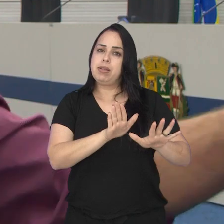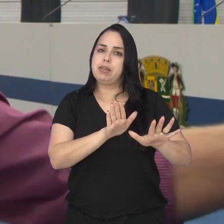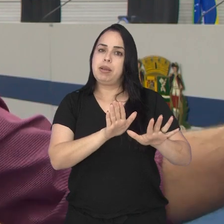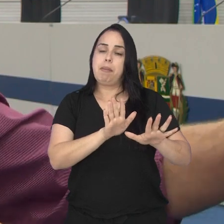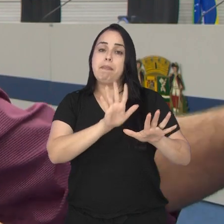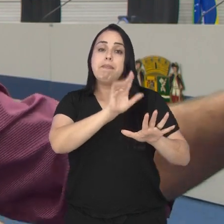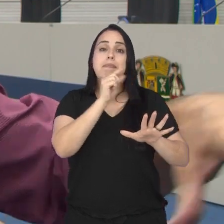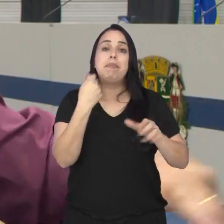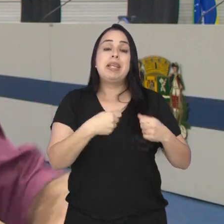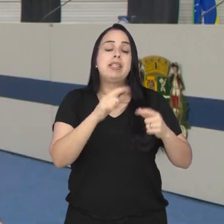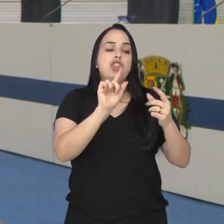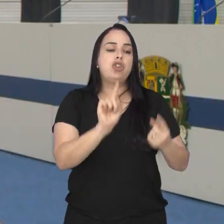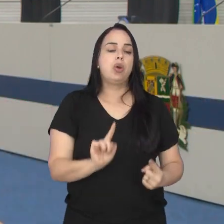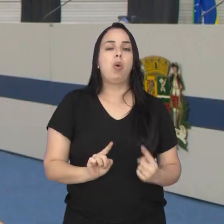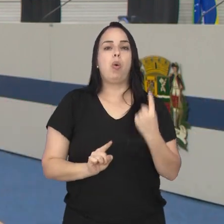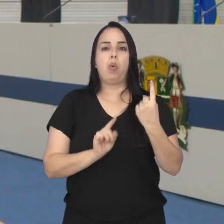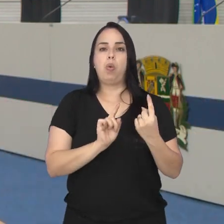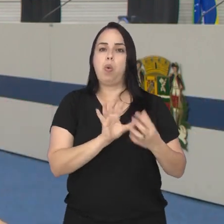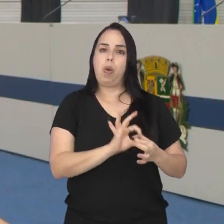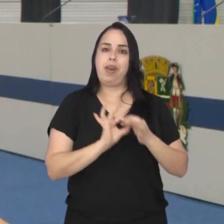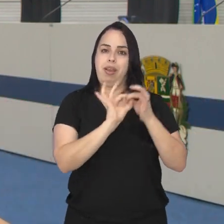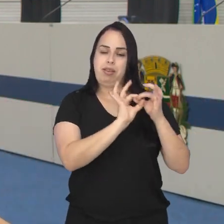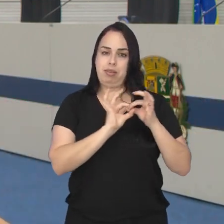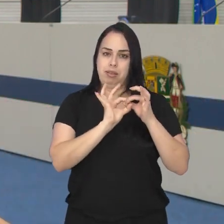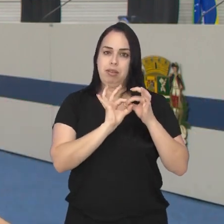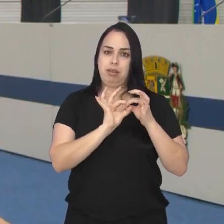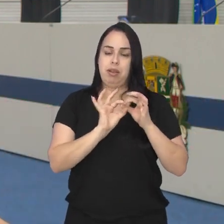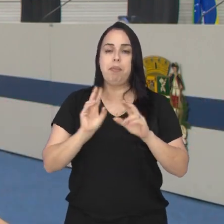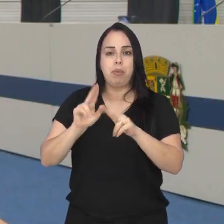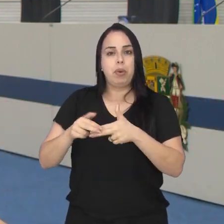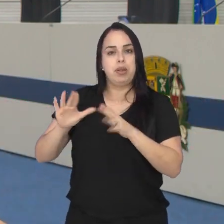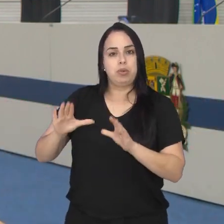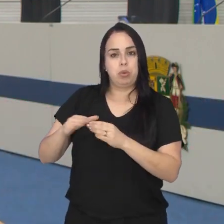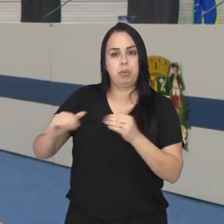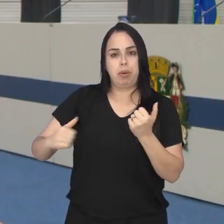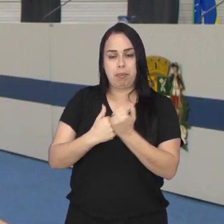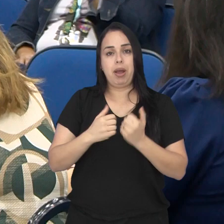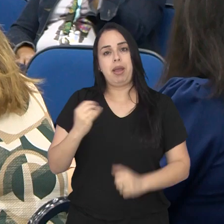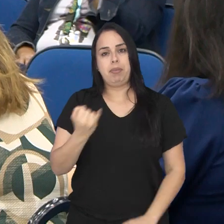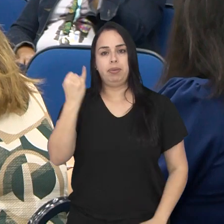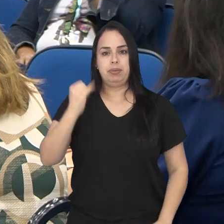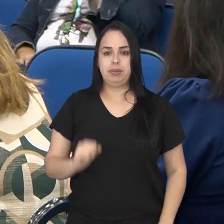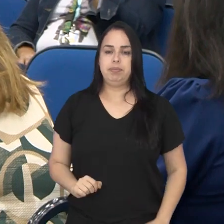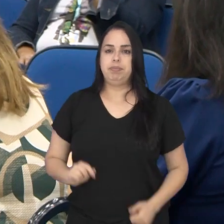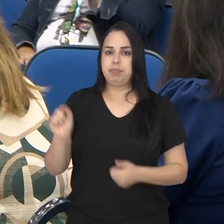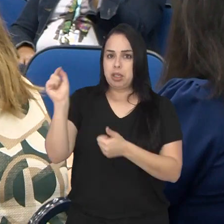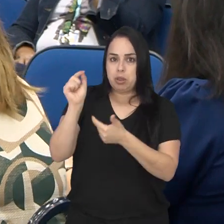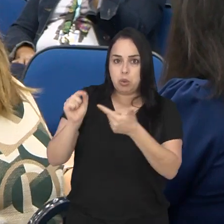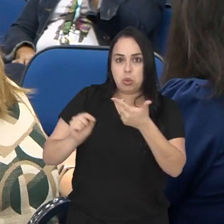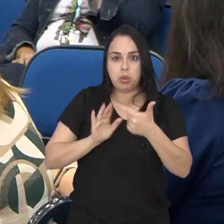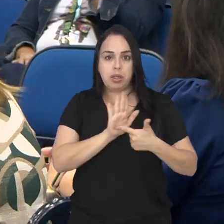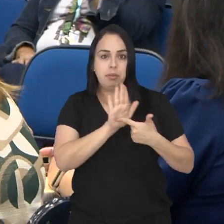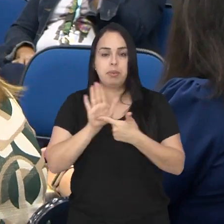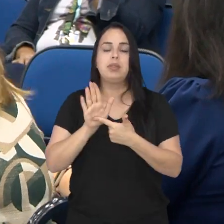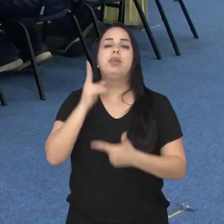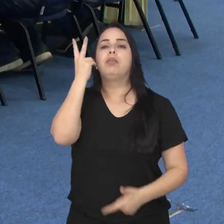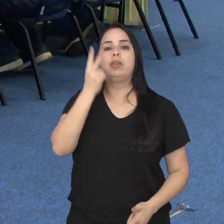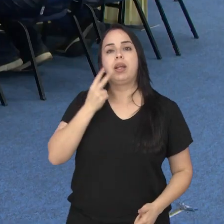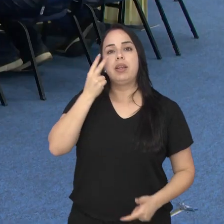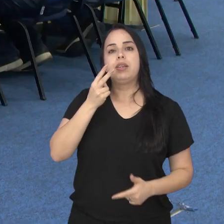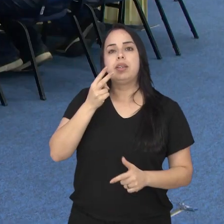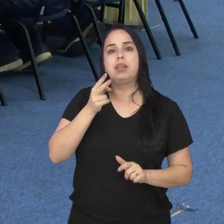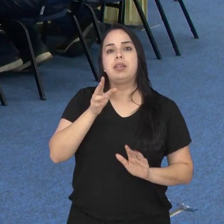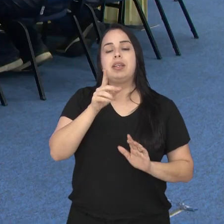mas são Integradas e essa frente para aumentar ter essa grande função sobre os apontamentos apresentados